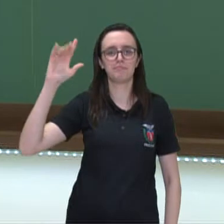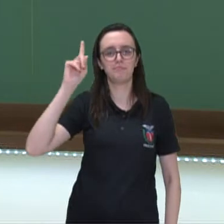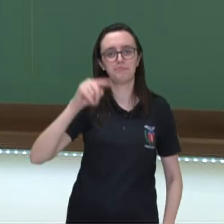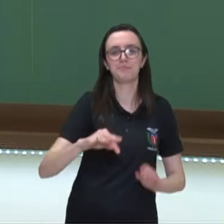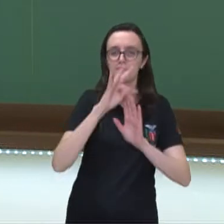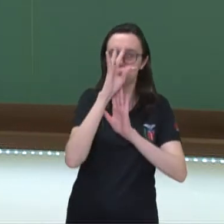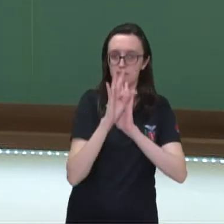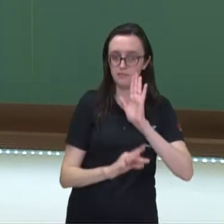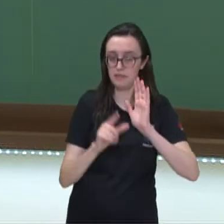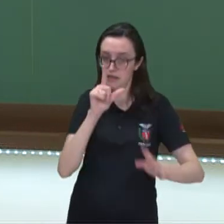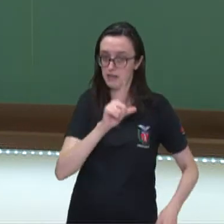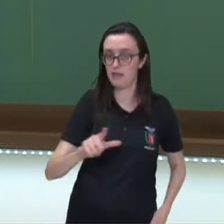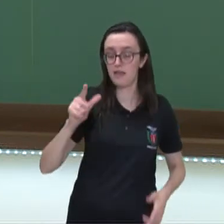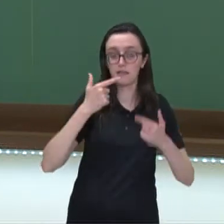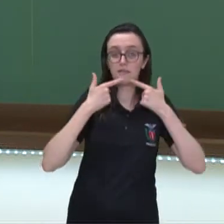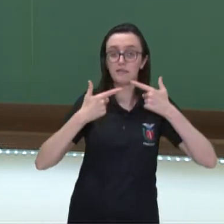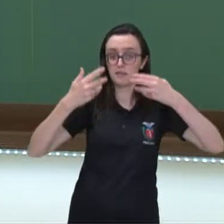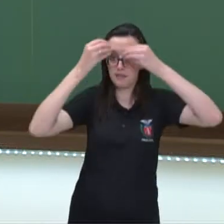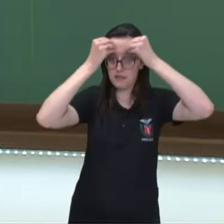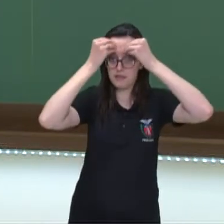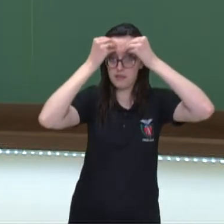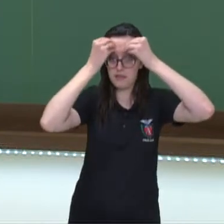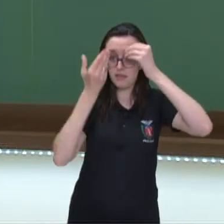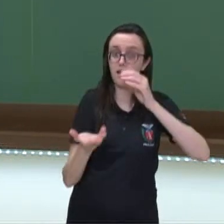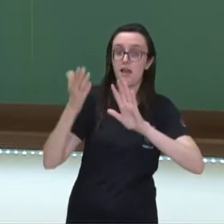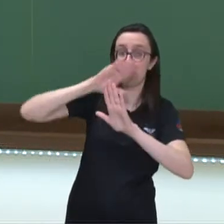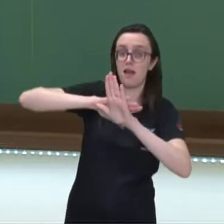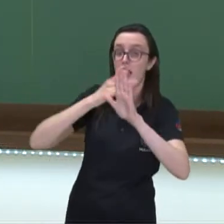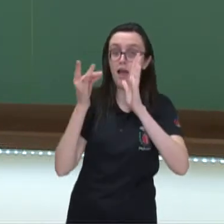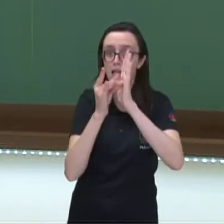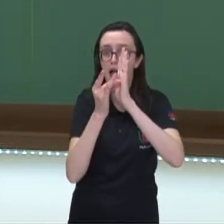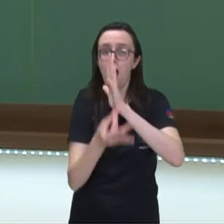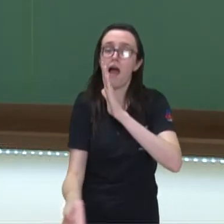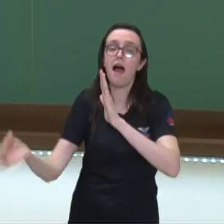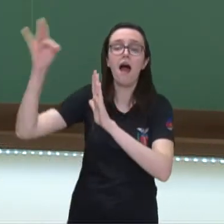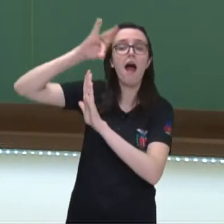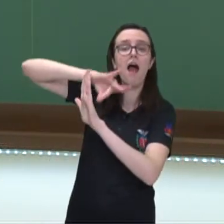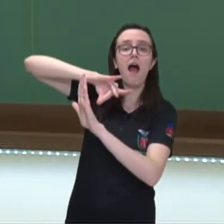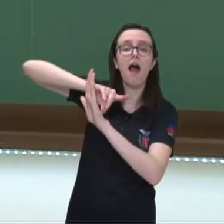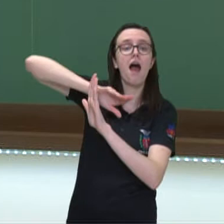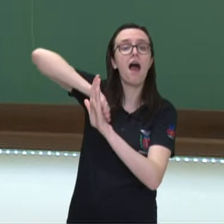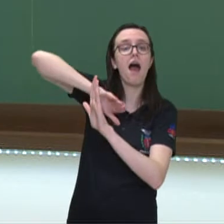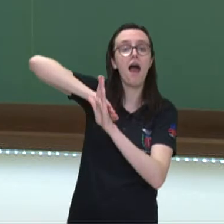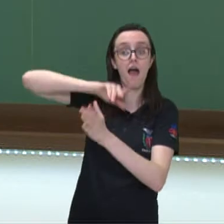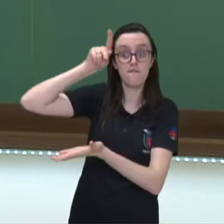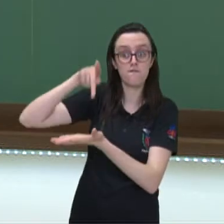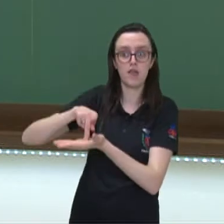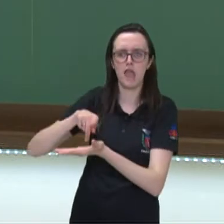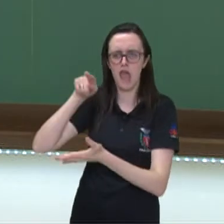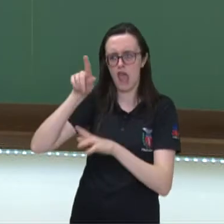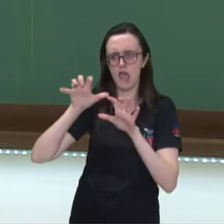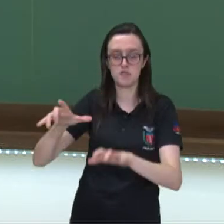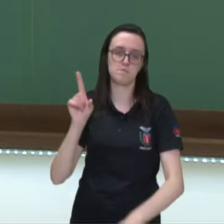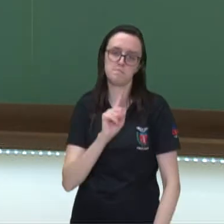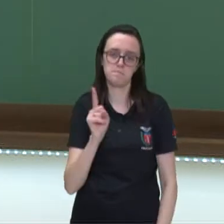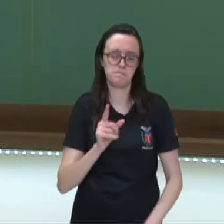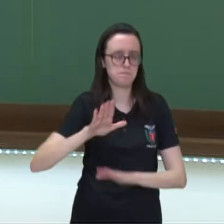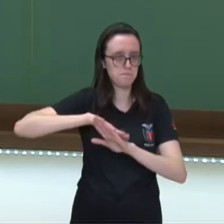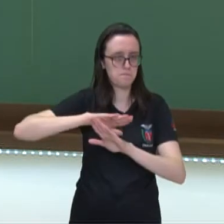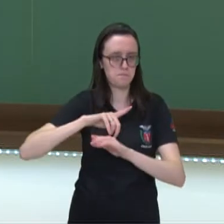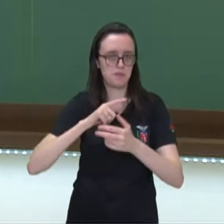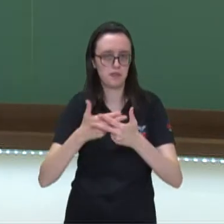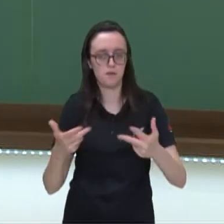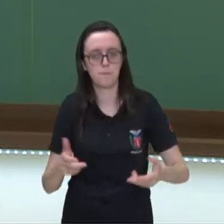texto literário, da linguagem figurada, que é aquela que não é propriamente a linguagem real, certo?